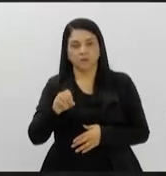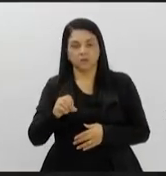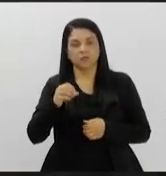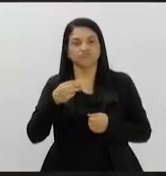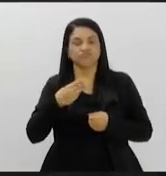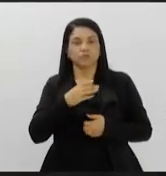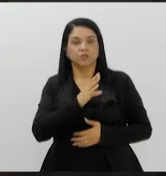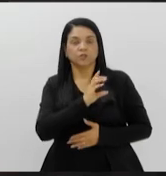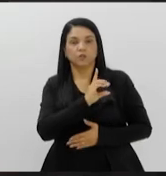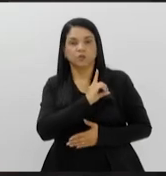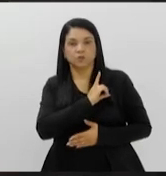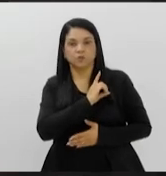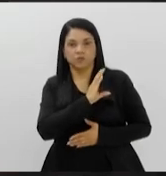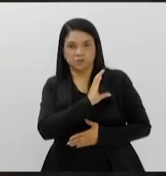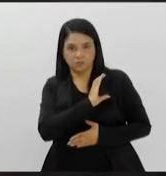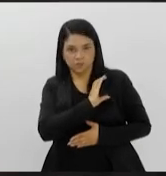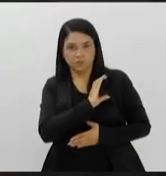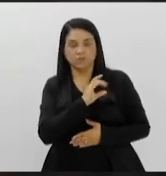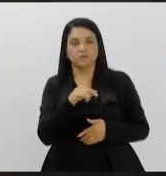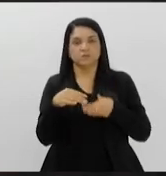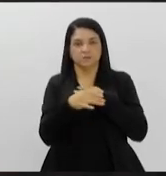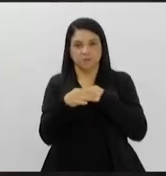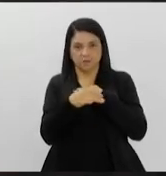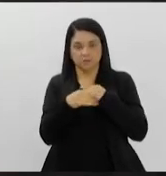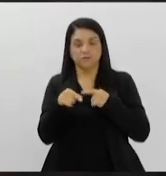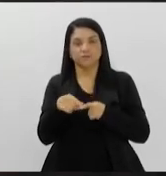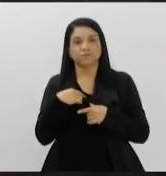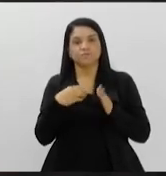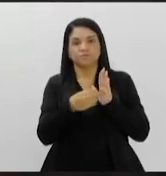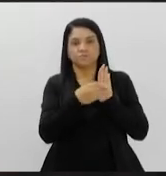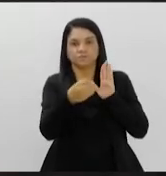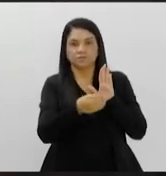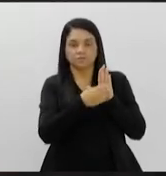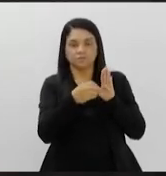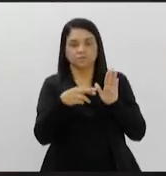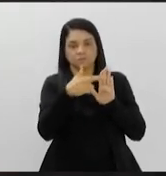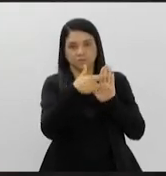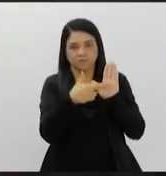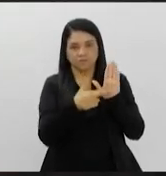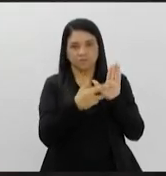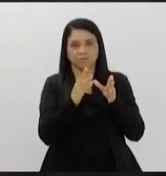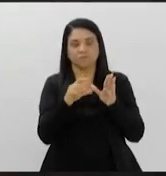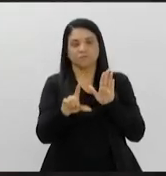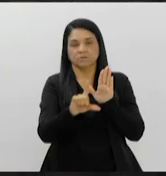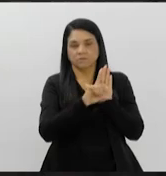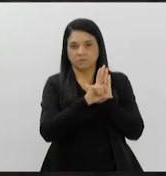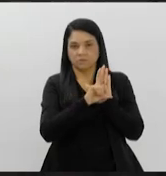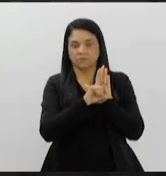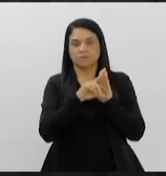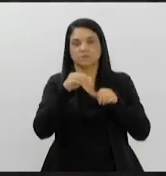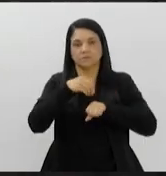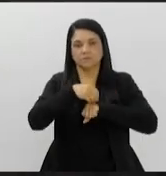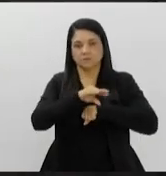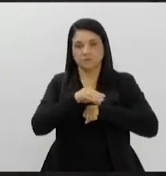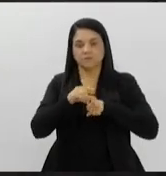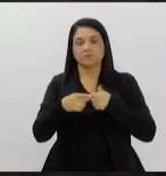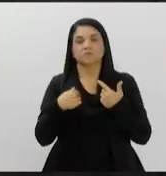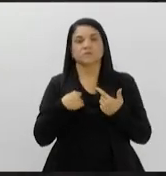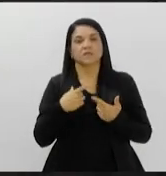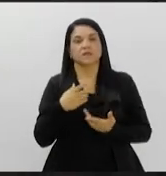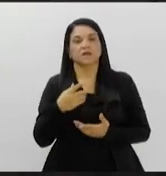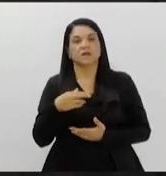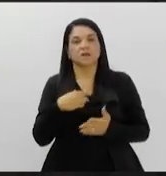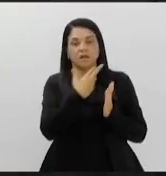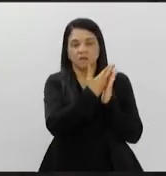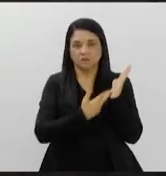de Caxias. Parecer da Comissão de Indicações Legislativas favorável, relatoria do deputado Rafael do Gordo.